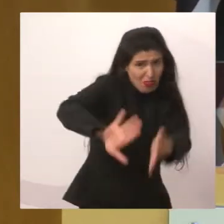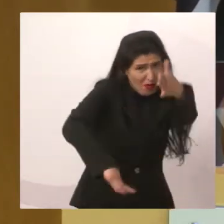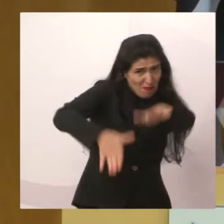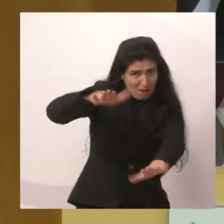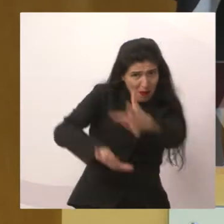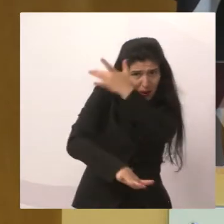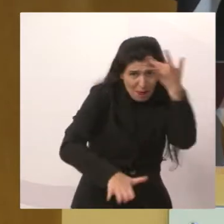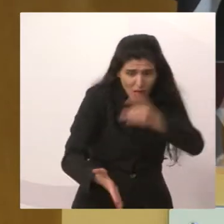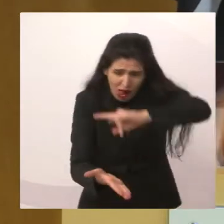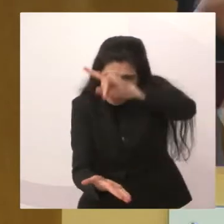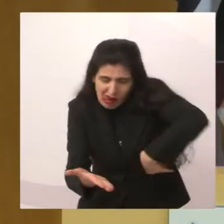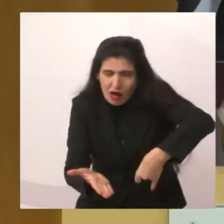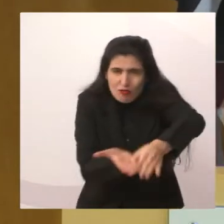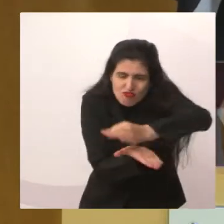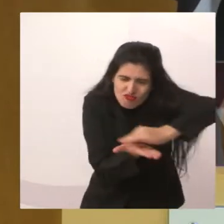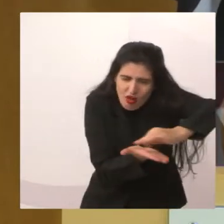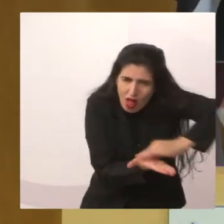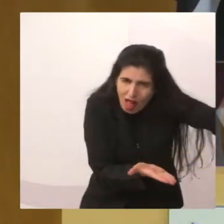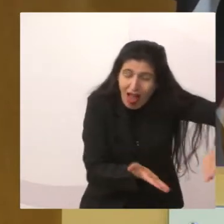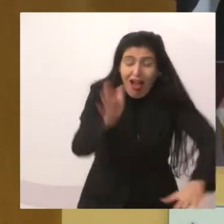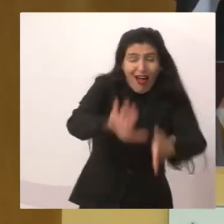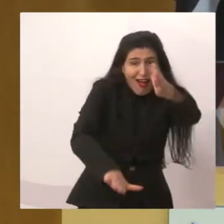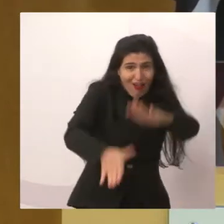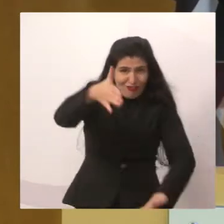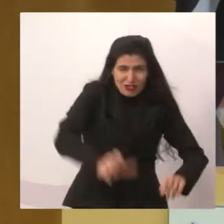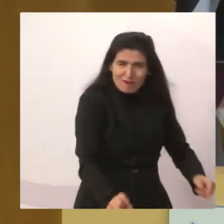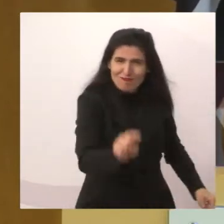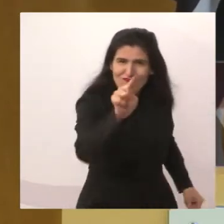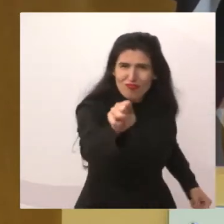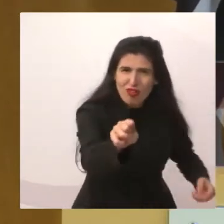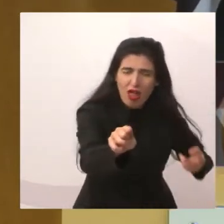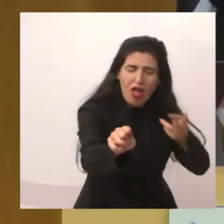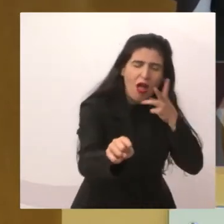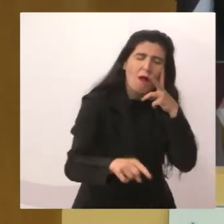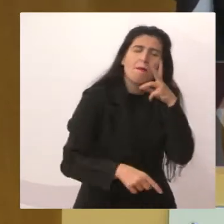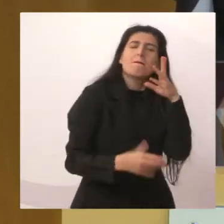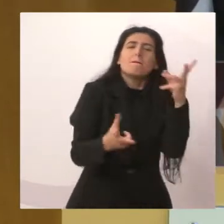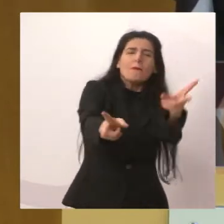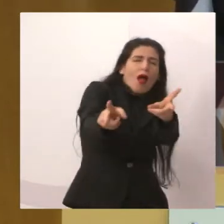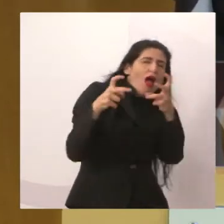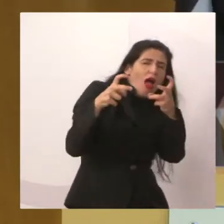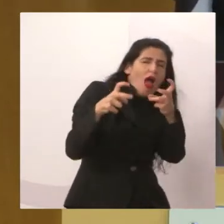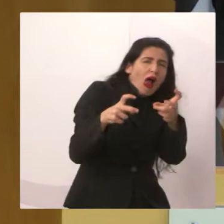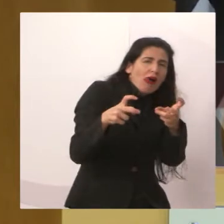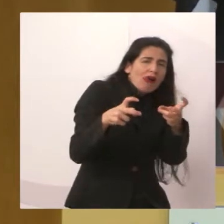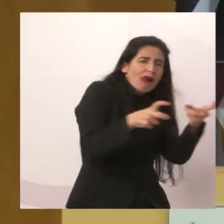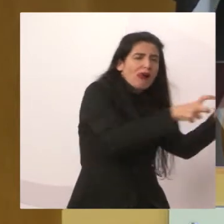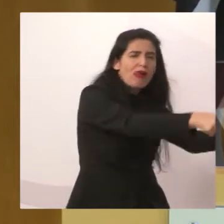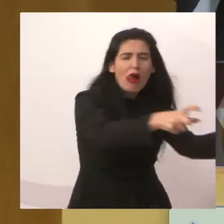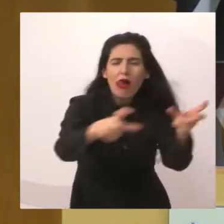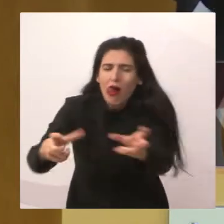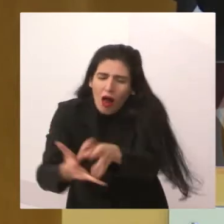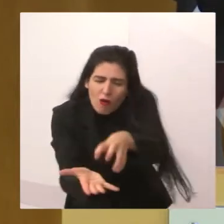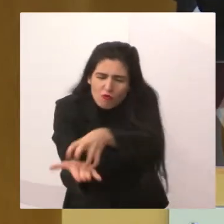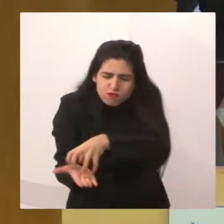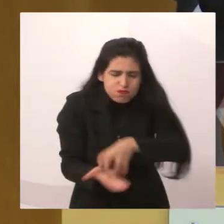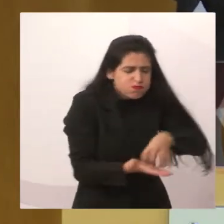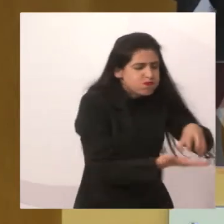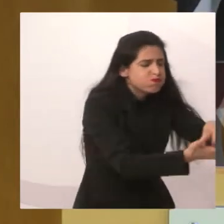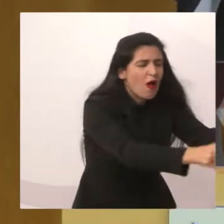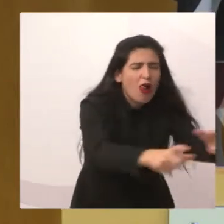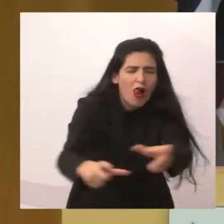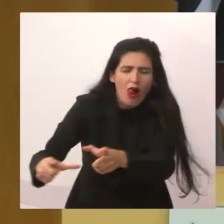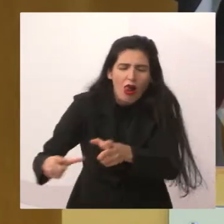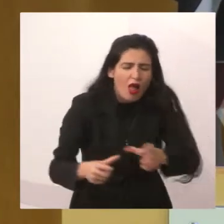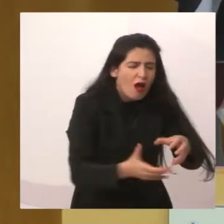documento. Às vezes você vê, em vários locais, problemas absurdos,